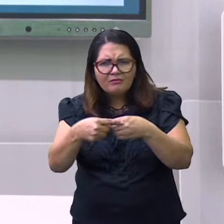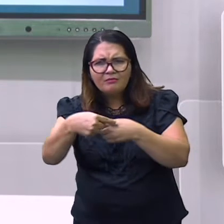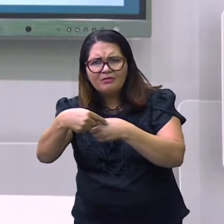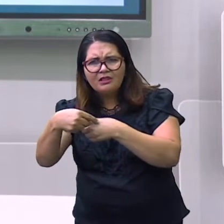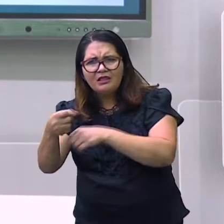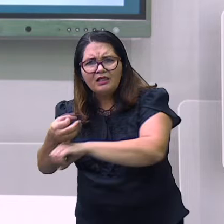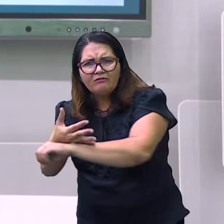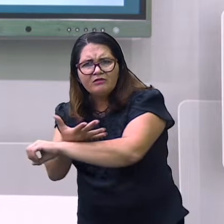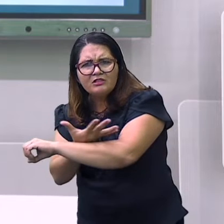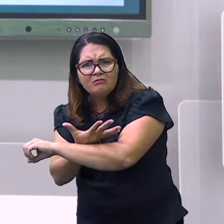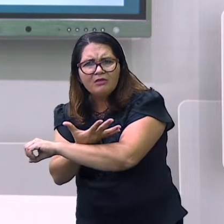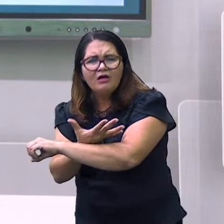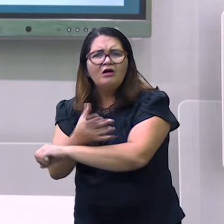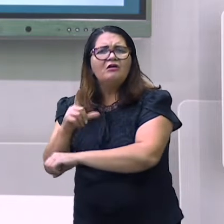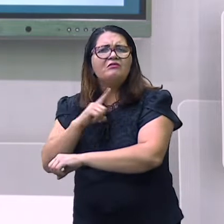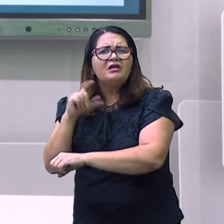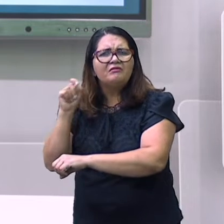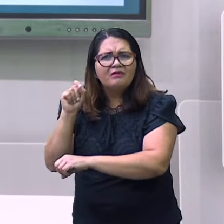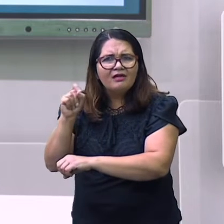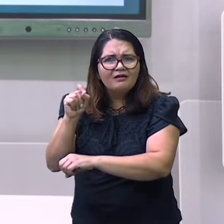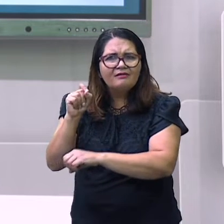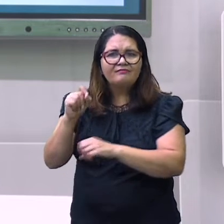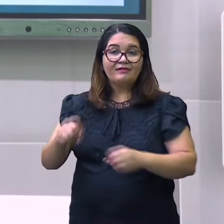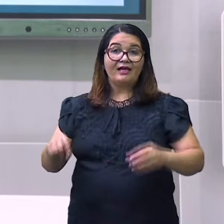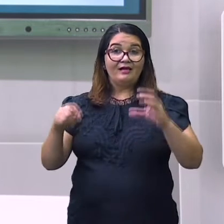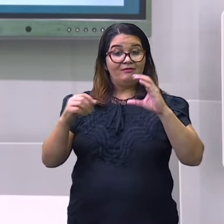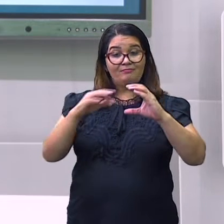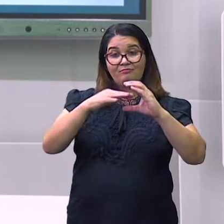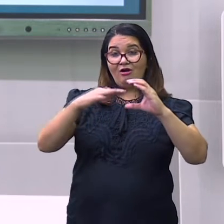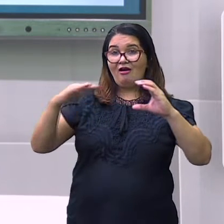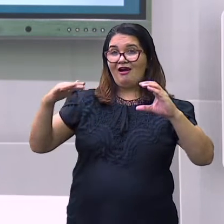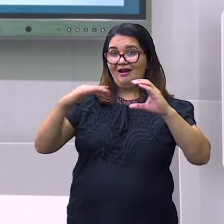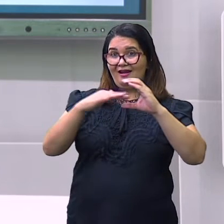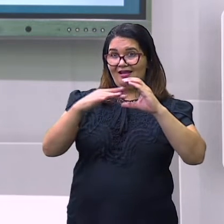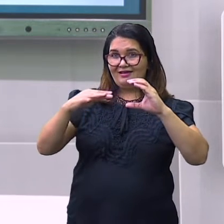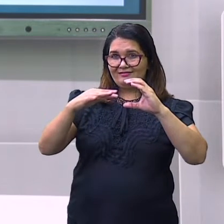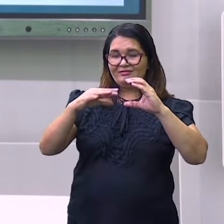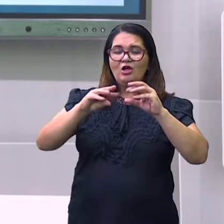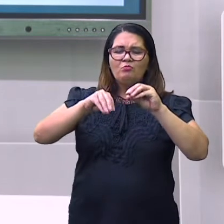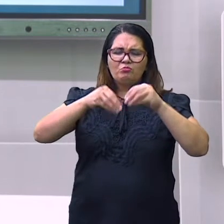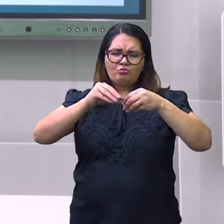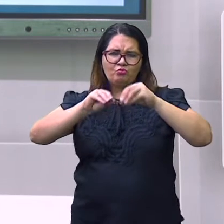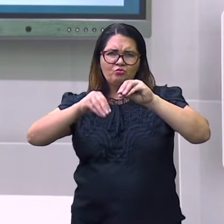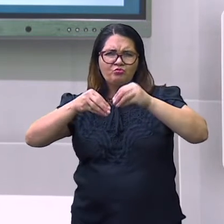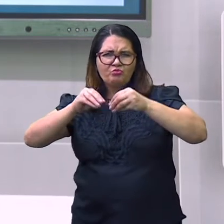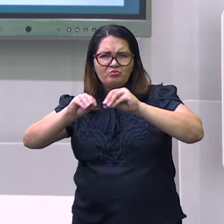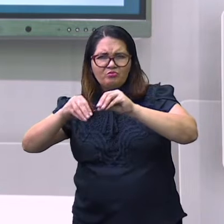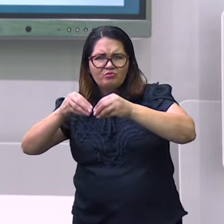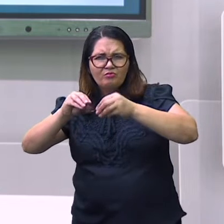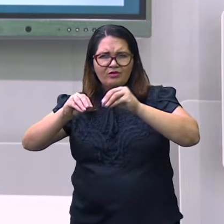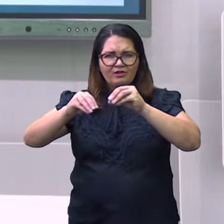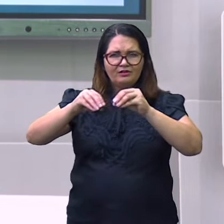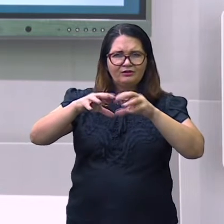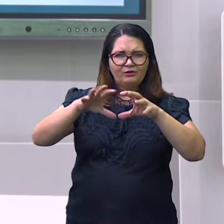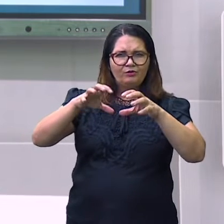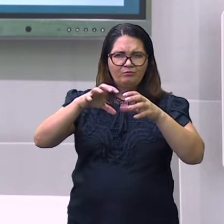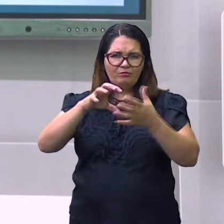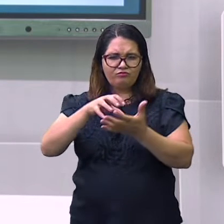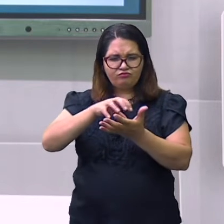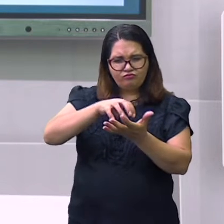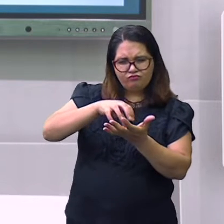citoplasma, que é uma estrutura gelatinosa que faz parte